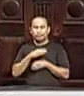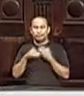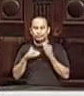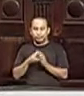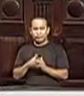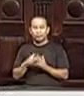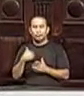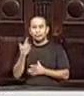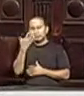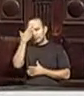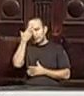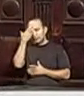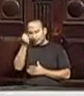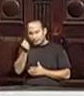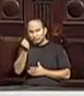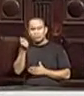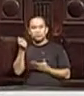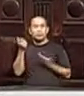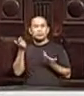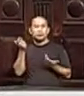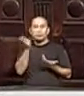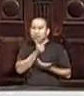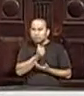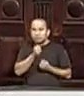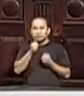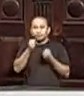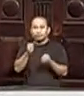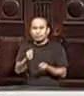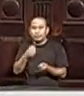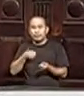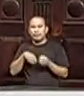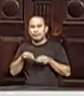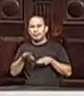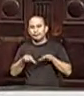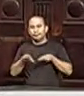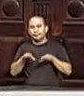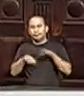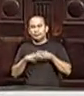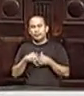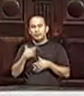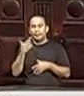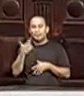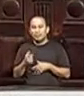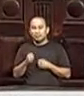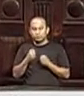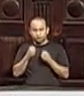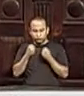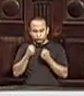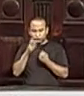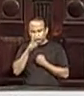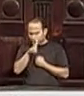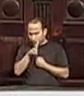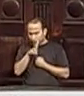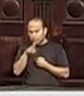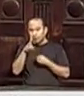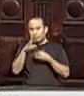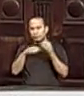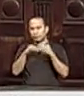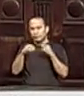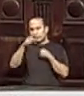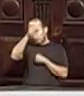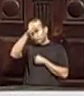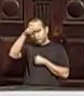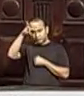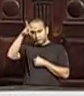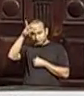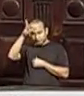sabemos que não há mais praticamente possibilidade de equilibrar o nosso orçamento com mais cortes. O setor público estadual